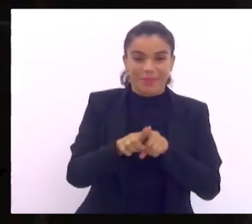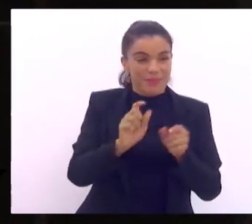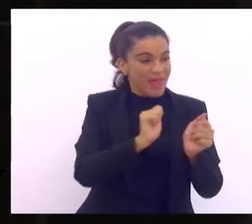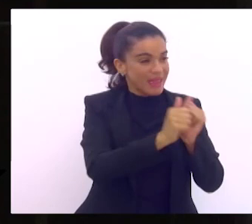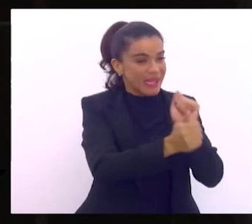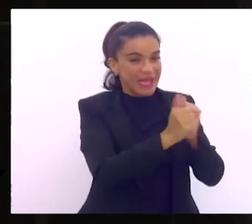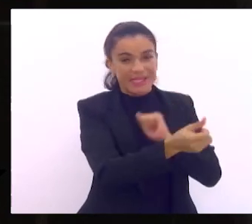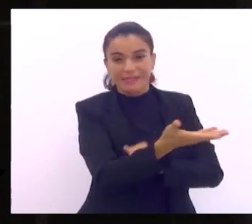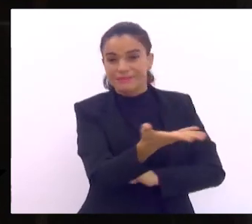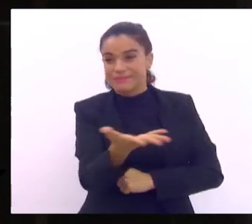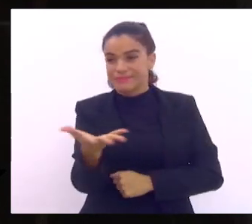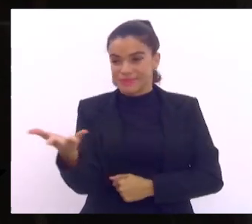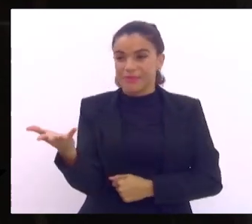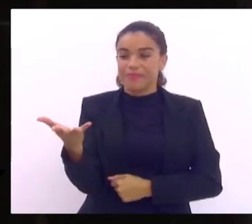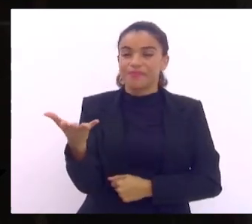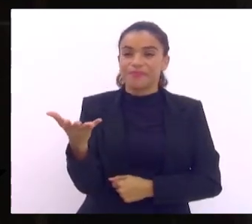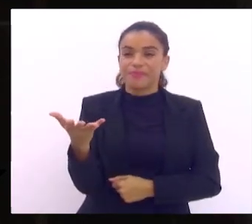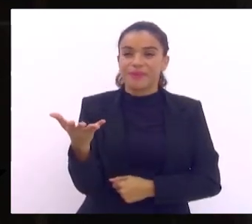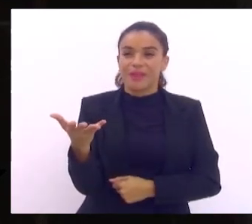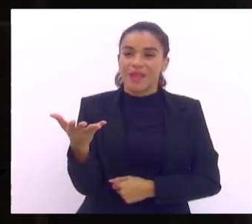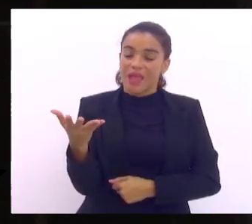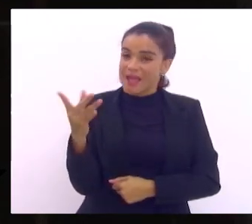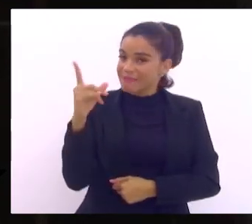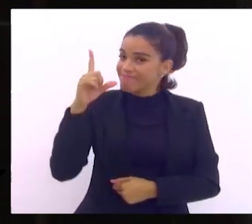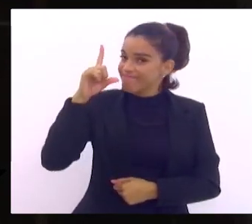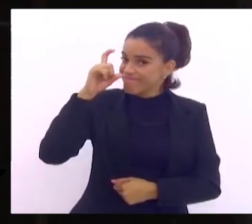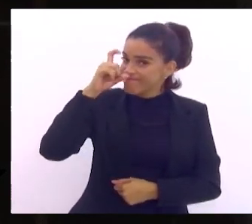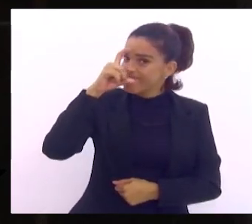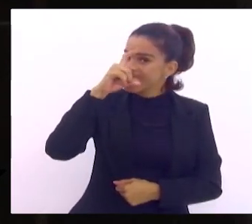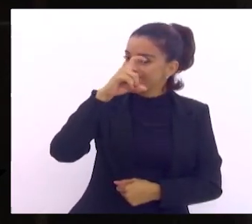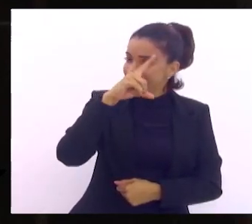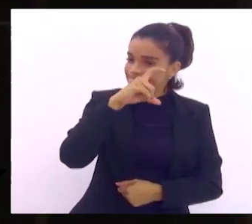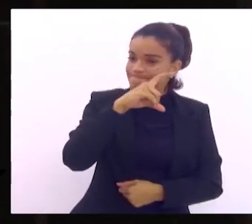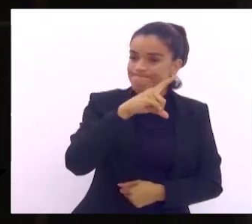atletas. Gente, é muito difícil